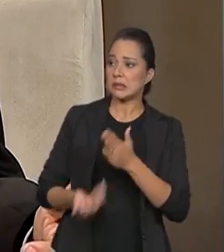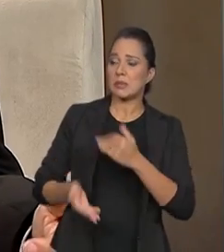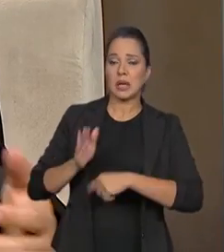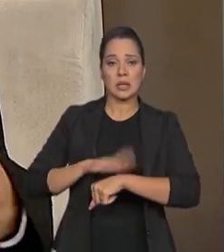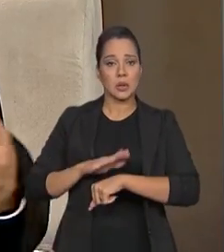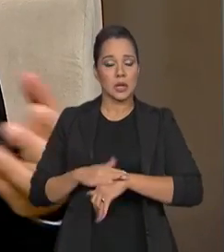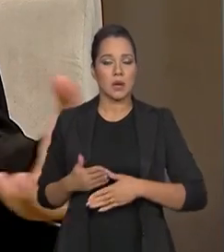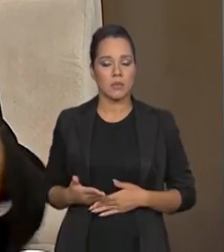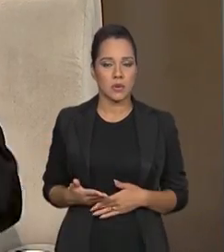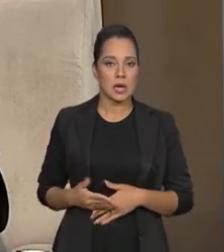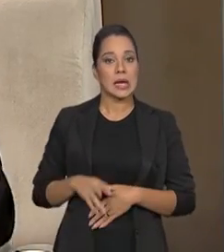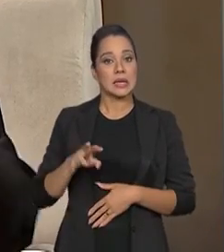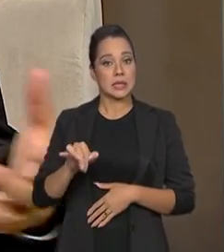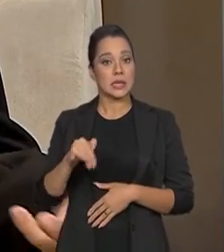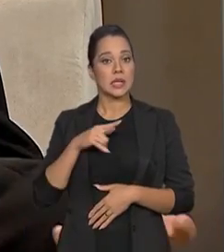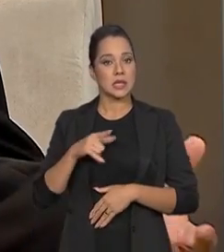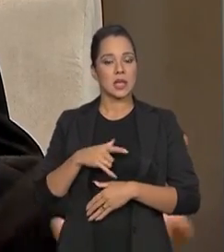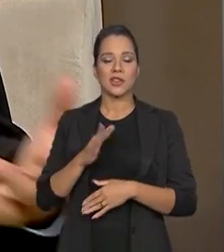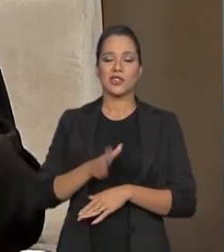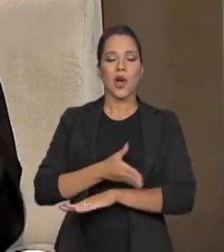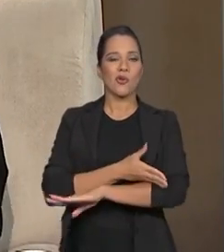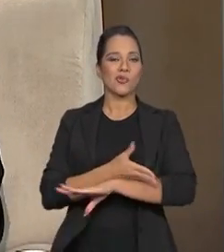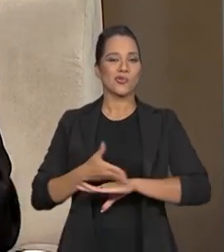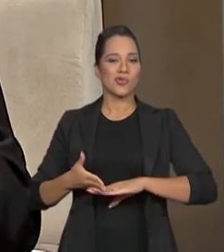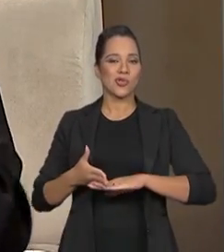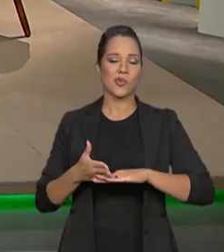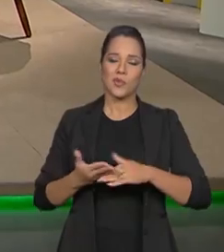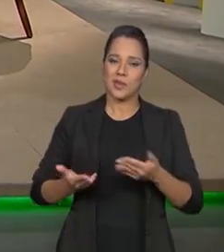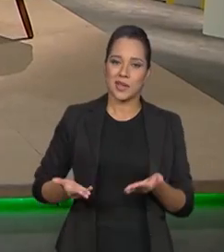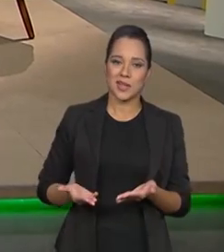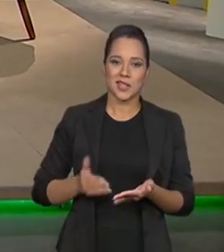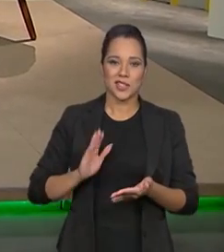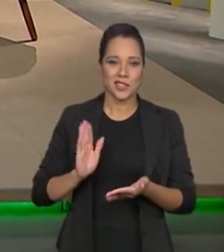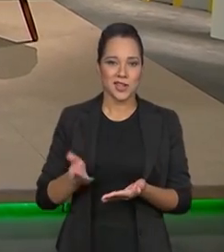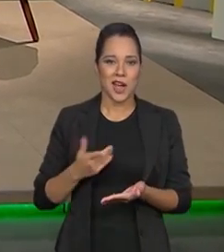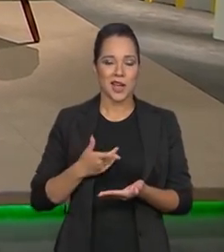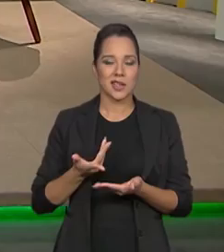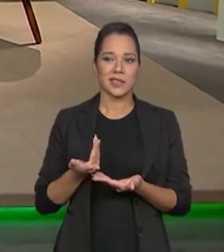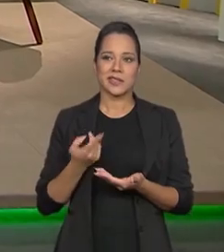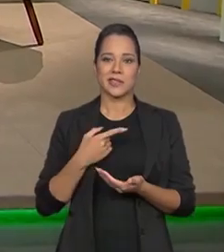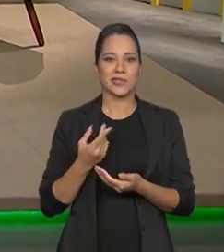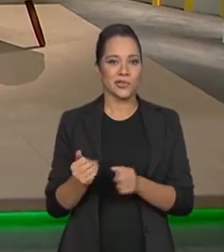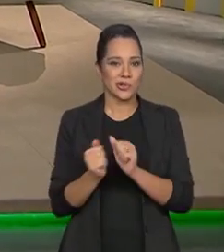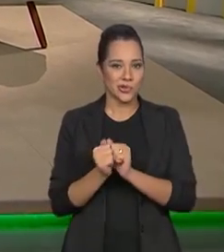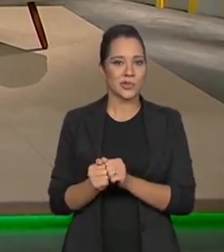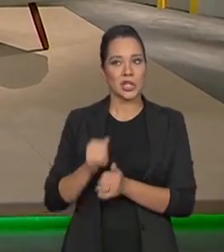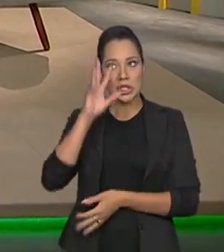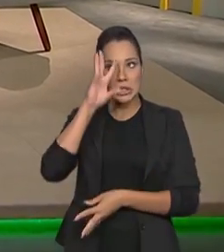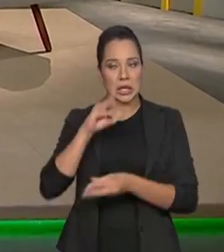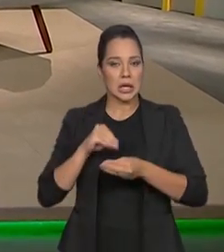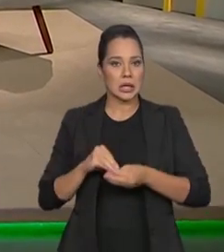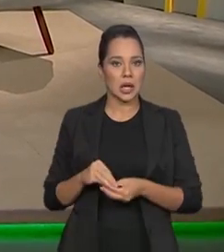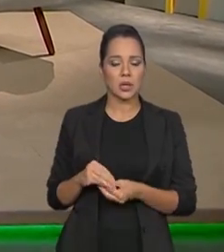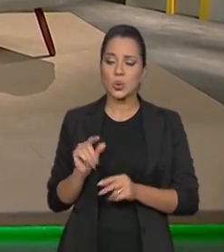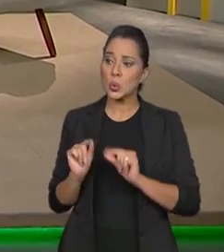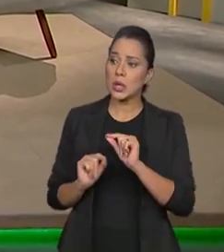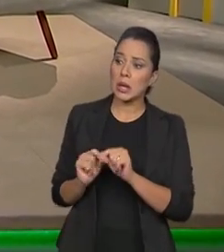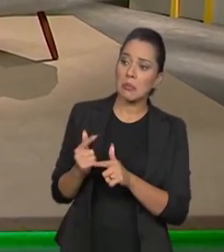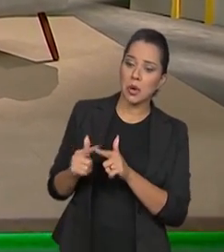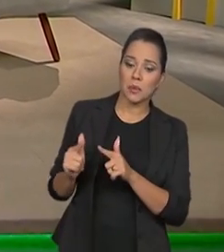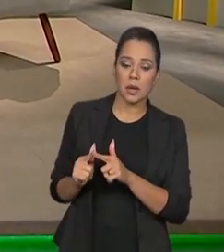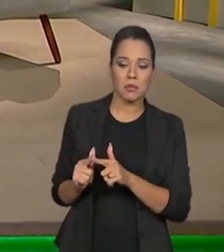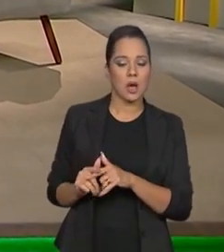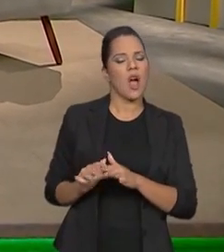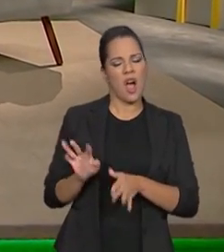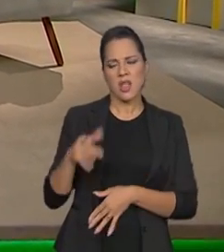e quando ela tem práticas de mercado que ela compartilhando conosco a gente entendendo as Agonias Olha